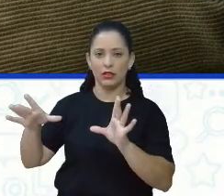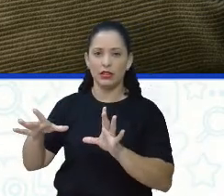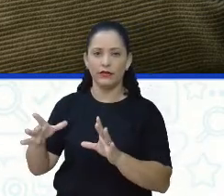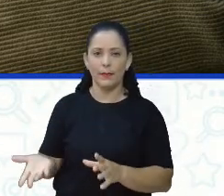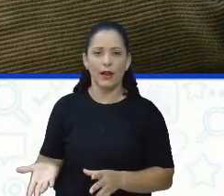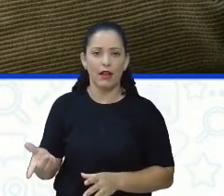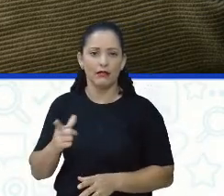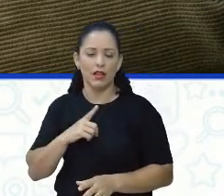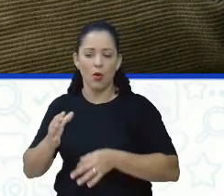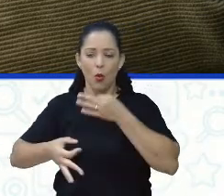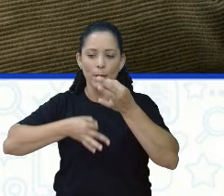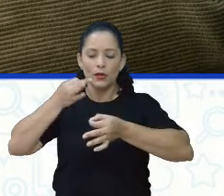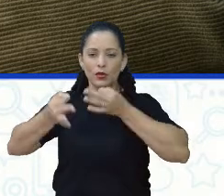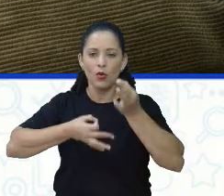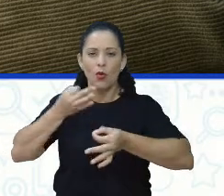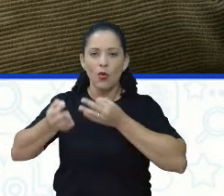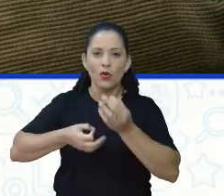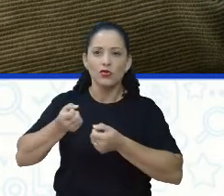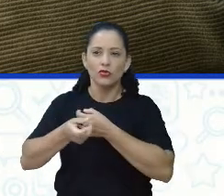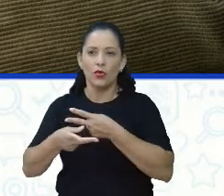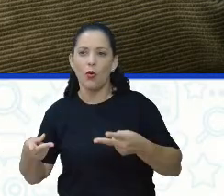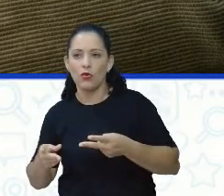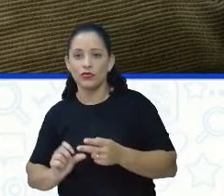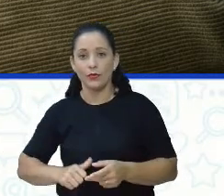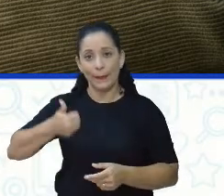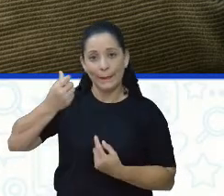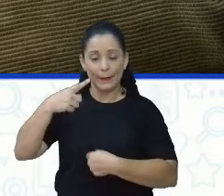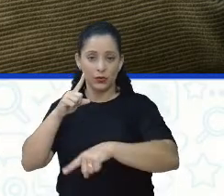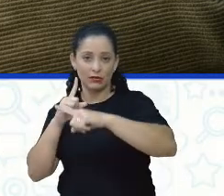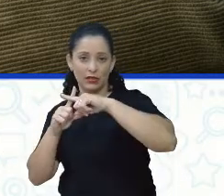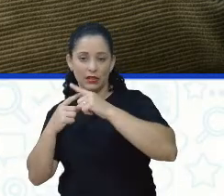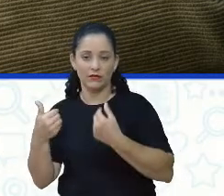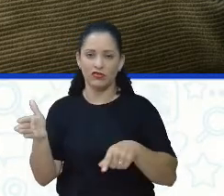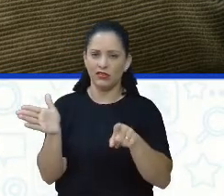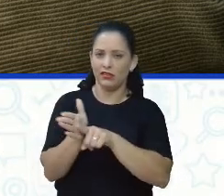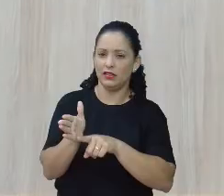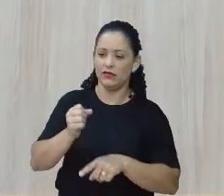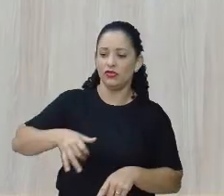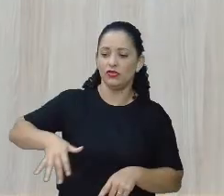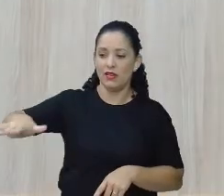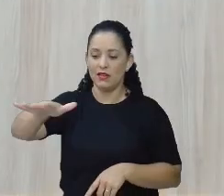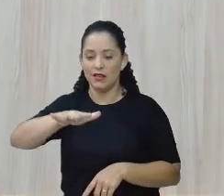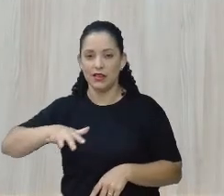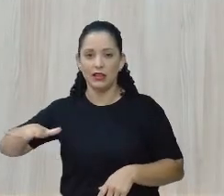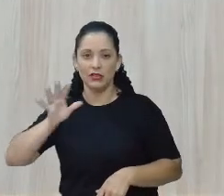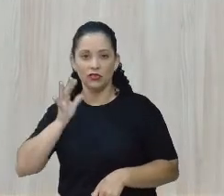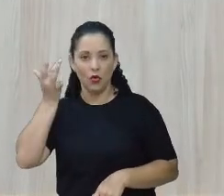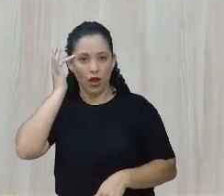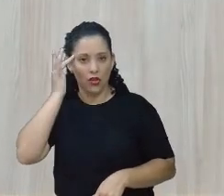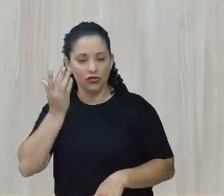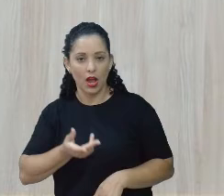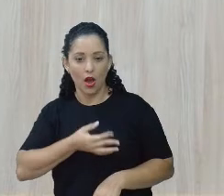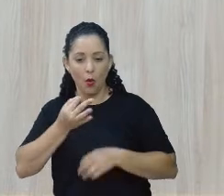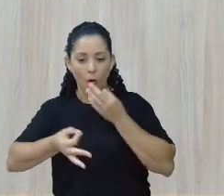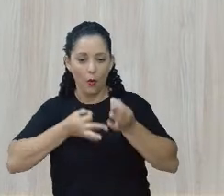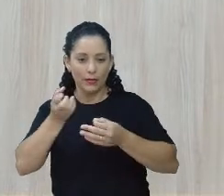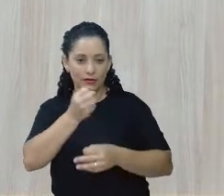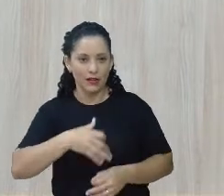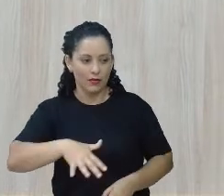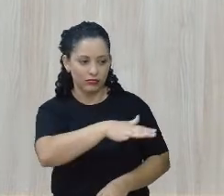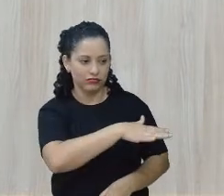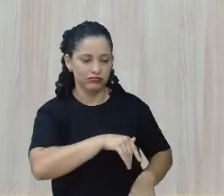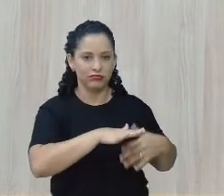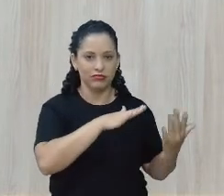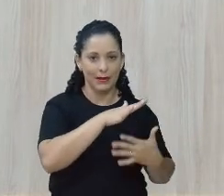as sugestões e também os elogios referentes aos diversos serviços disponíveis à população. O que é que isso tudo significa, Viviane? Misericórdia. Tu